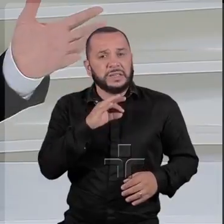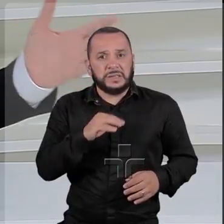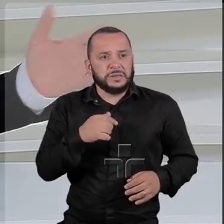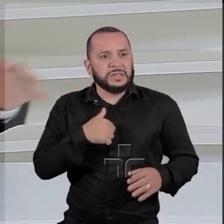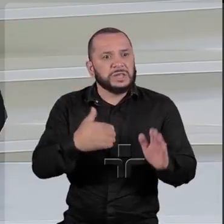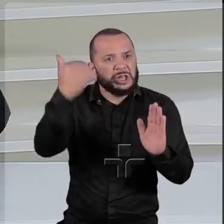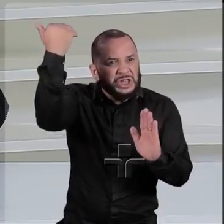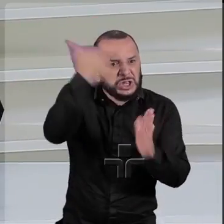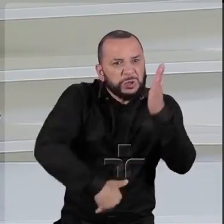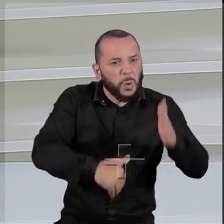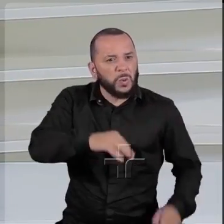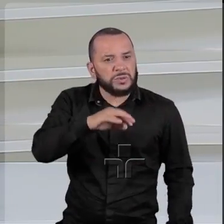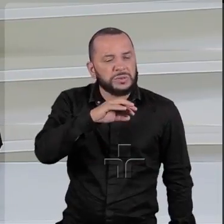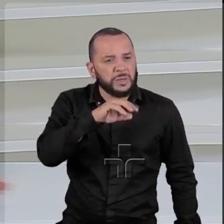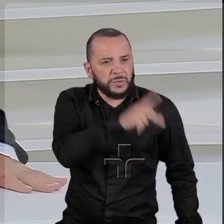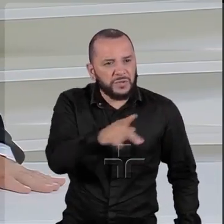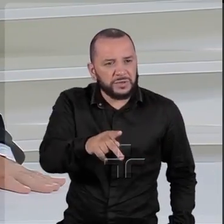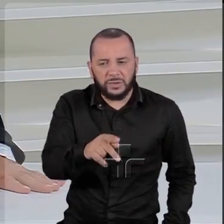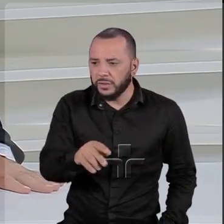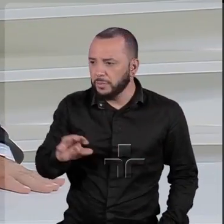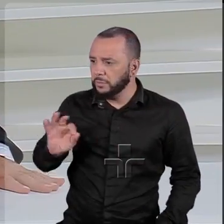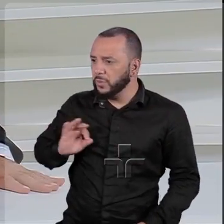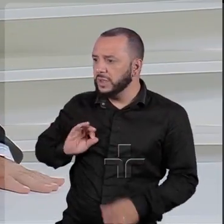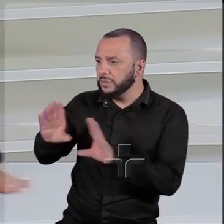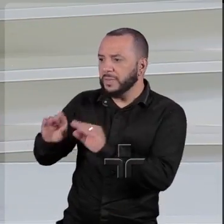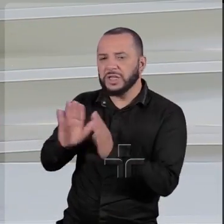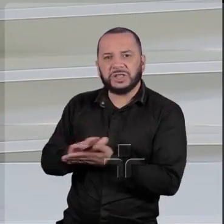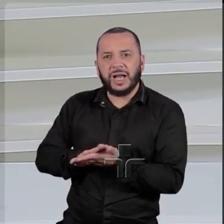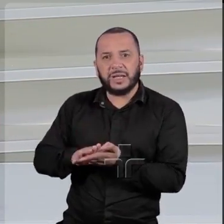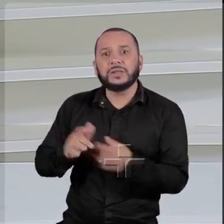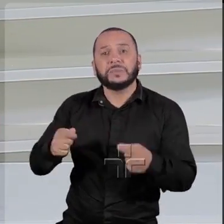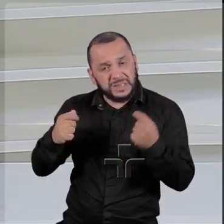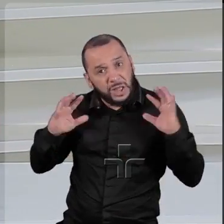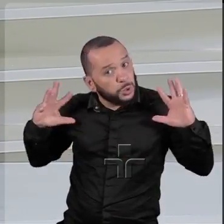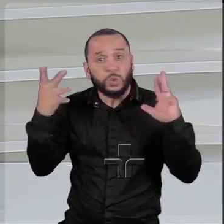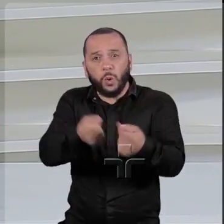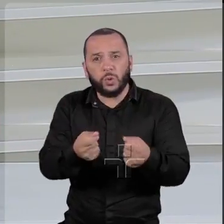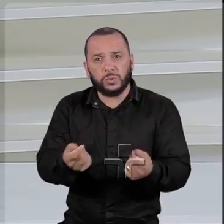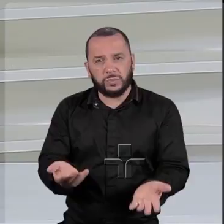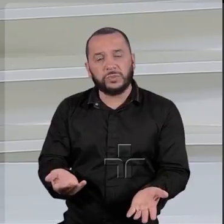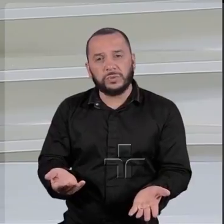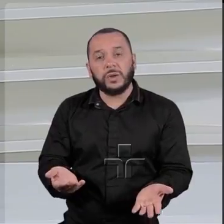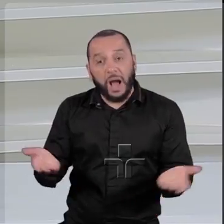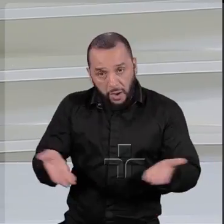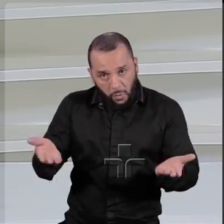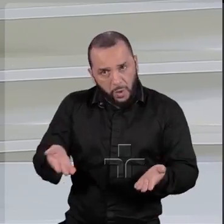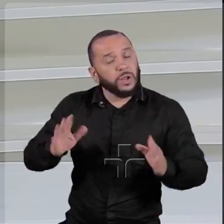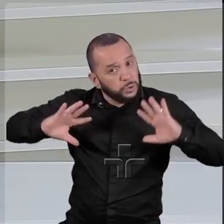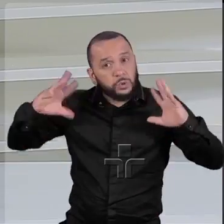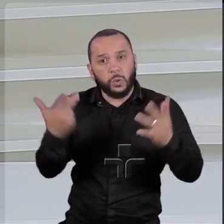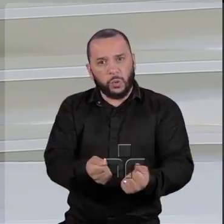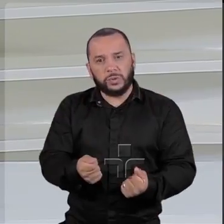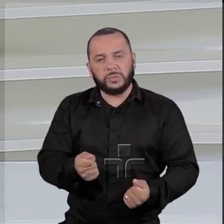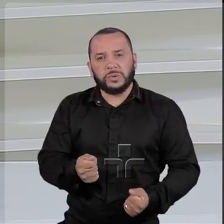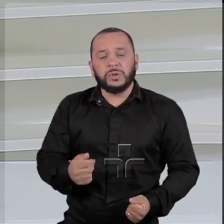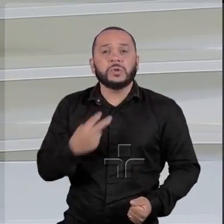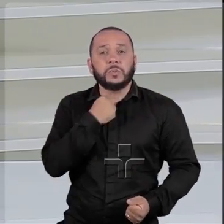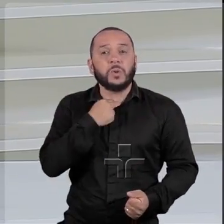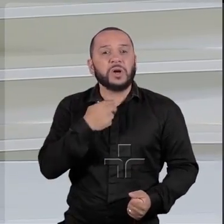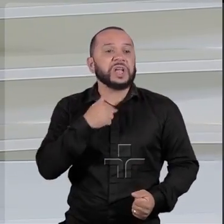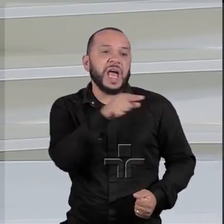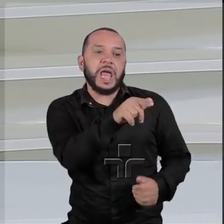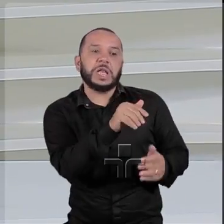espera aí. Neste caso, está todo mundo. Tá todo mundo. Então, isso é um ponto positivo. É o seguinte, olha, não está poupando